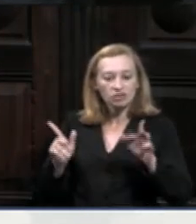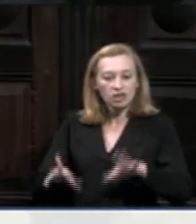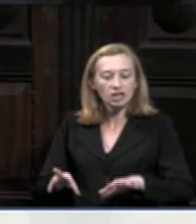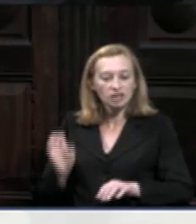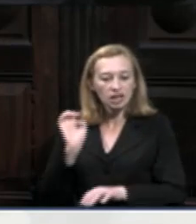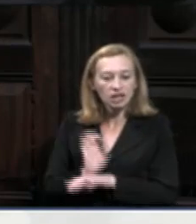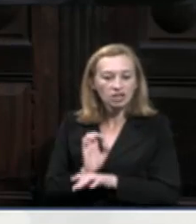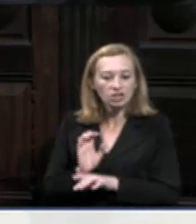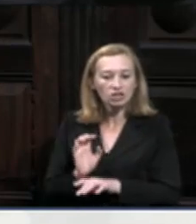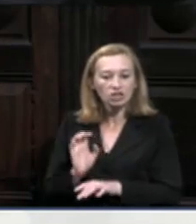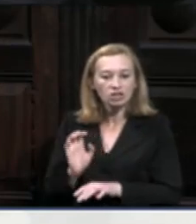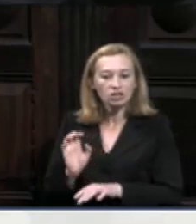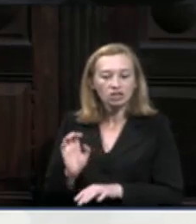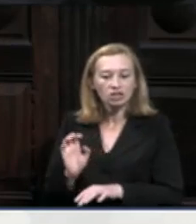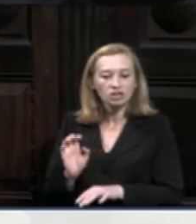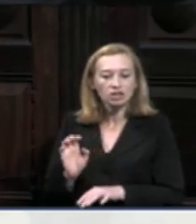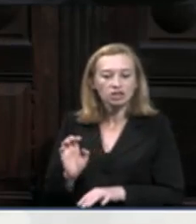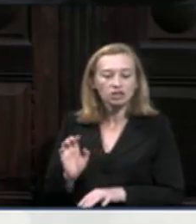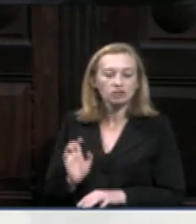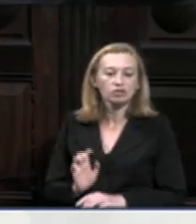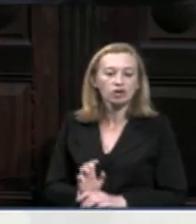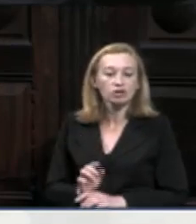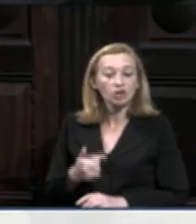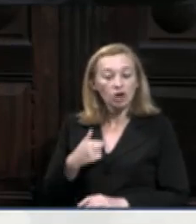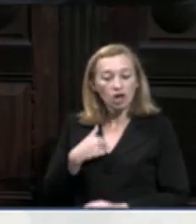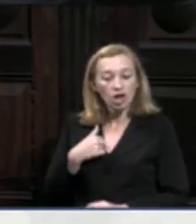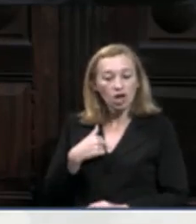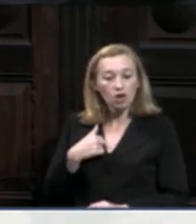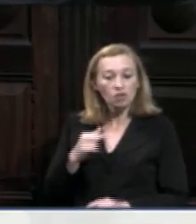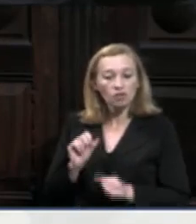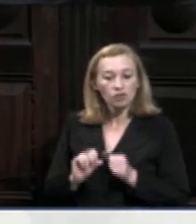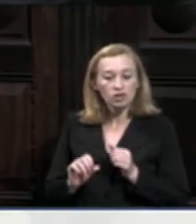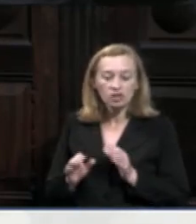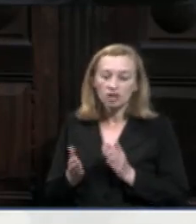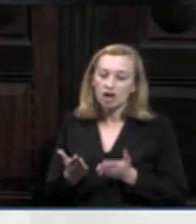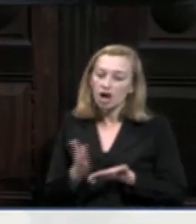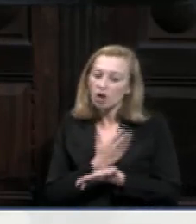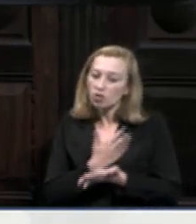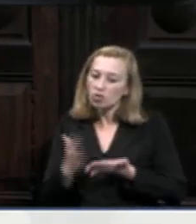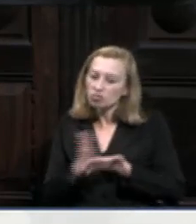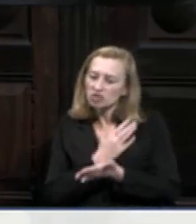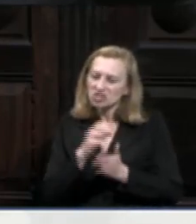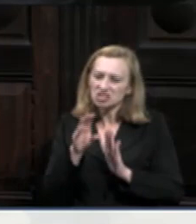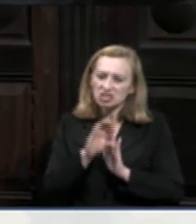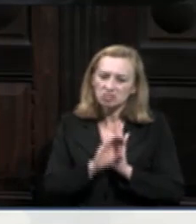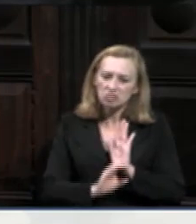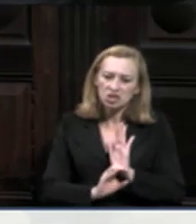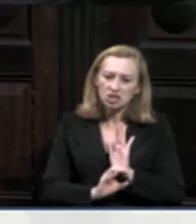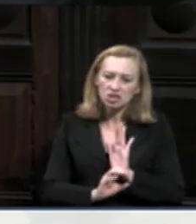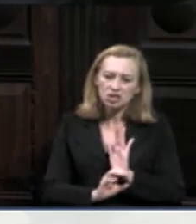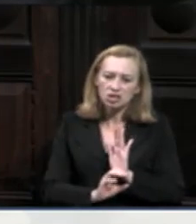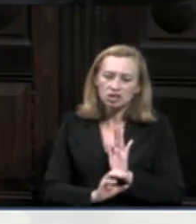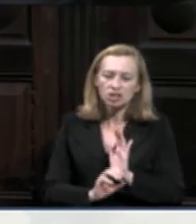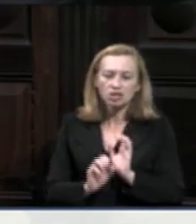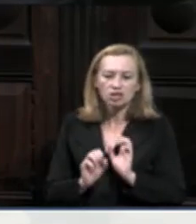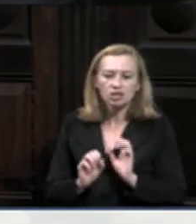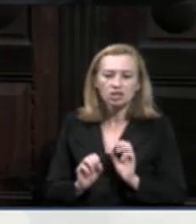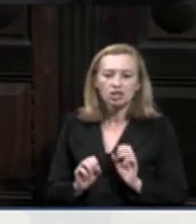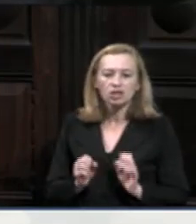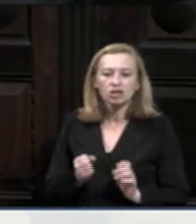de resíduos sólidos. Então, eu fiz algumas emendas que passo a lê-las. Emenda modificativa número